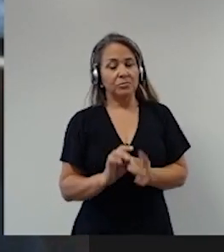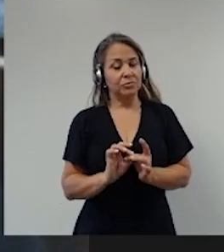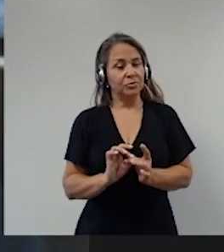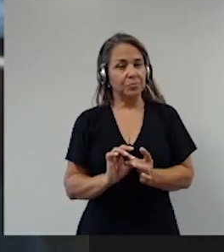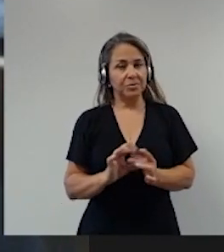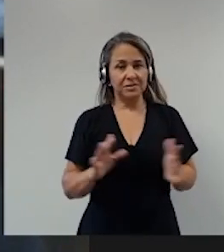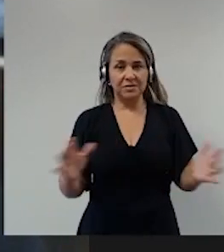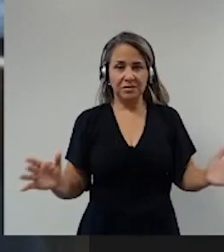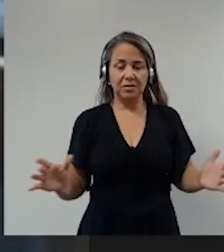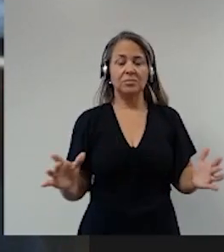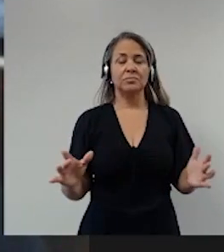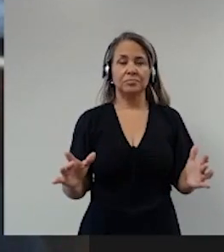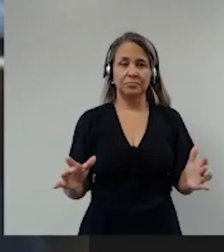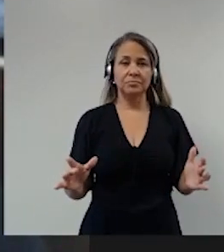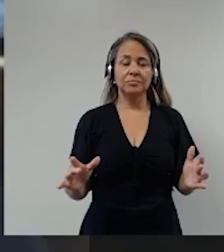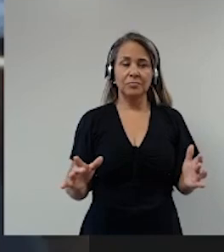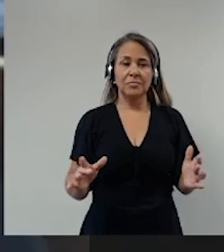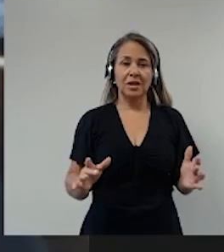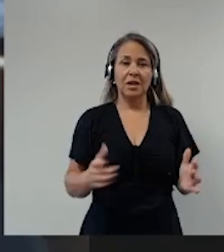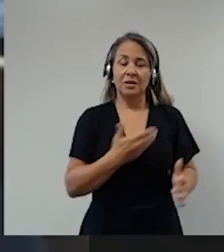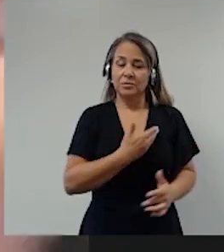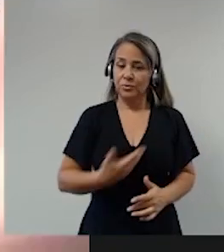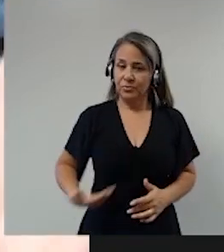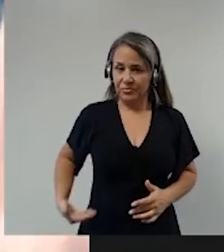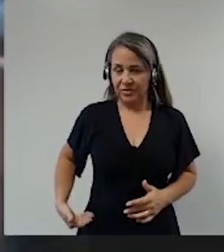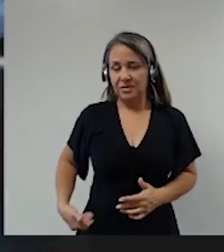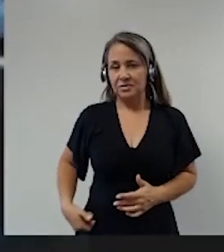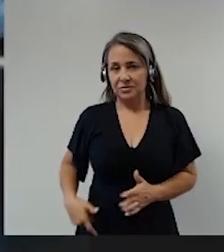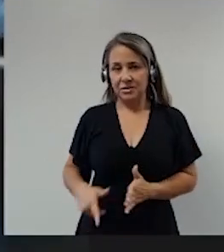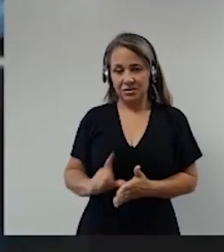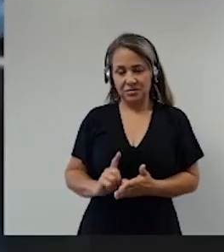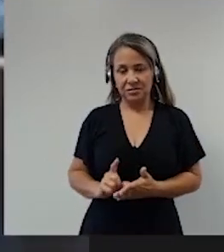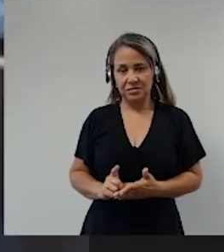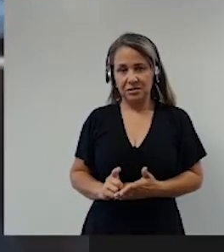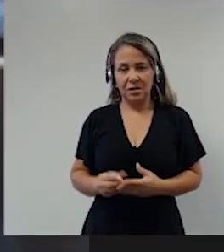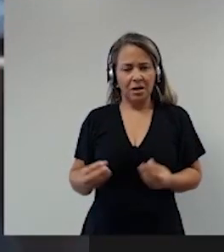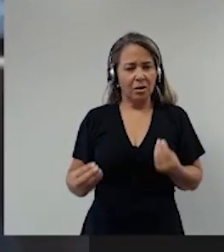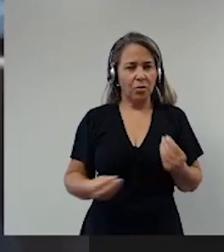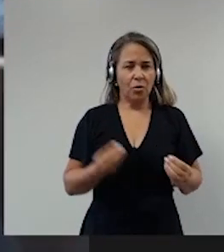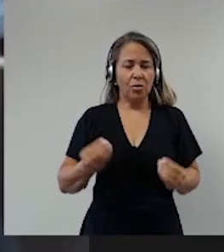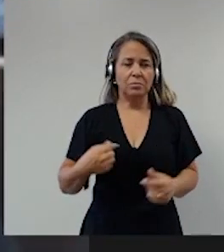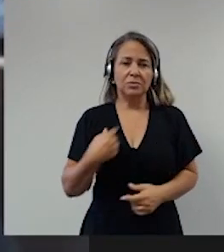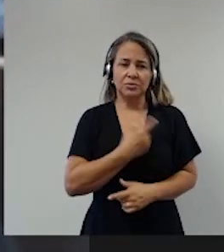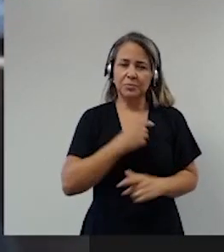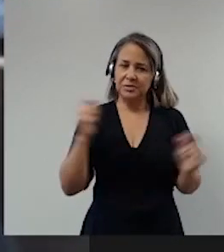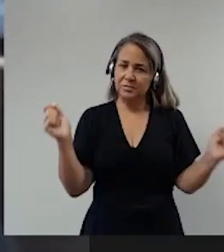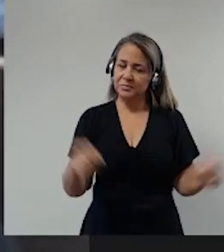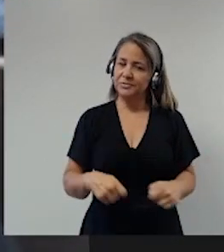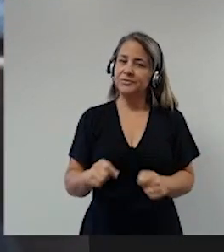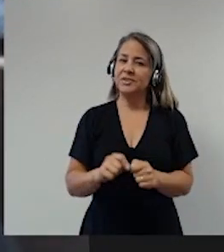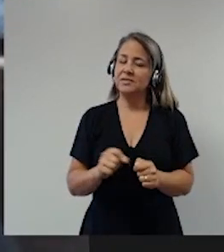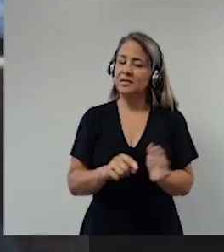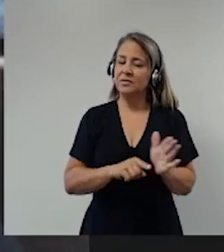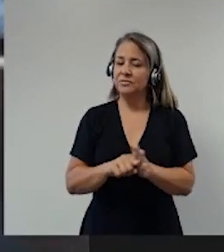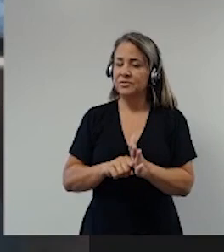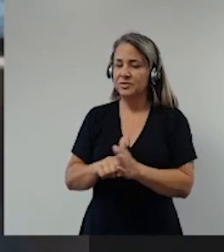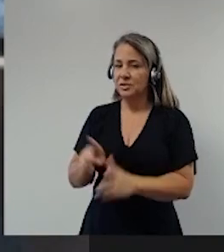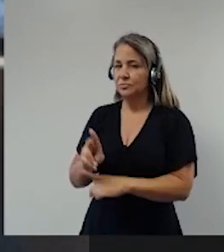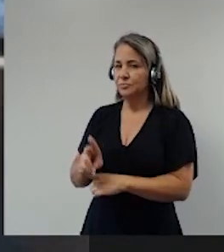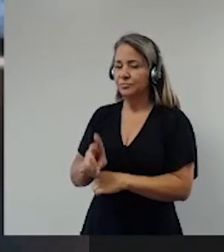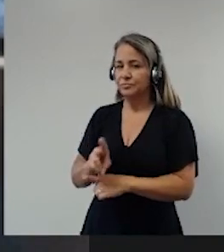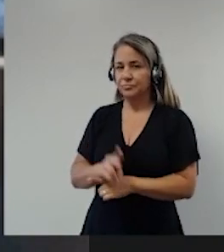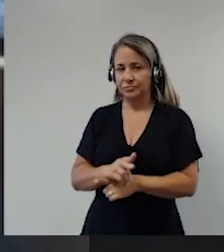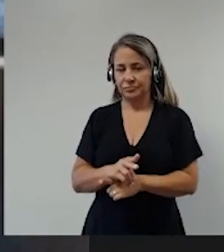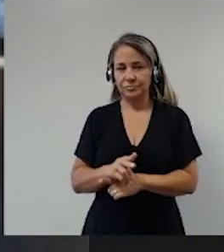disposição do legislador originário, né? Como é que a gente poderia fazer, de fato, essa fiscalização? E o